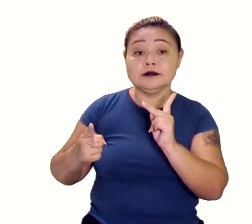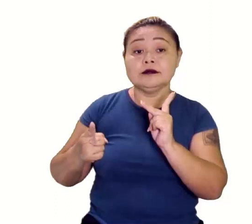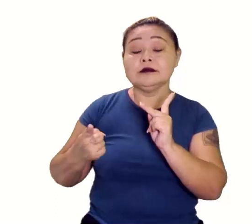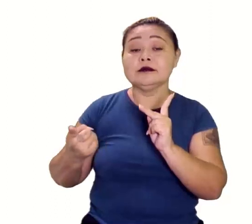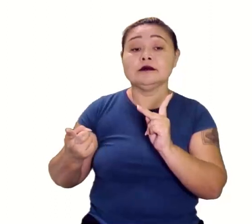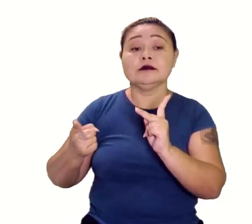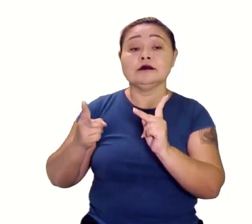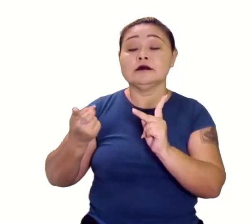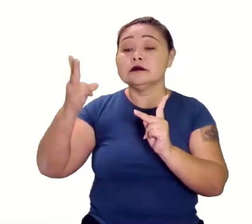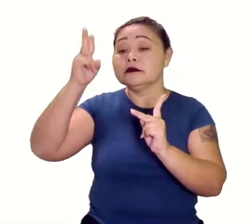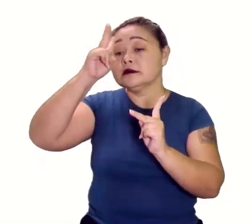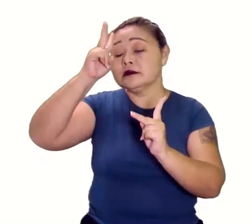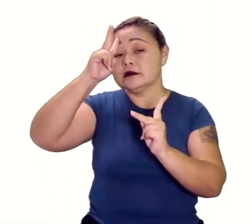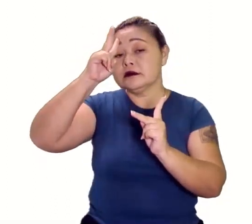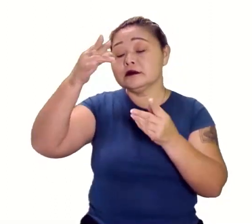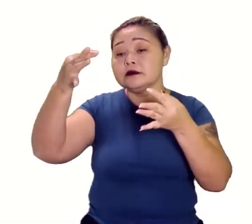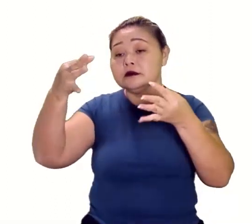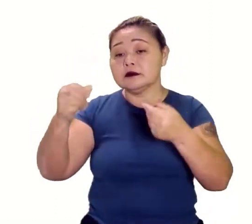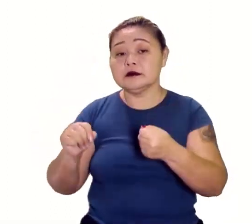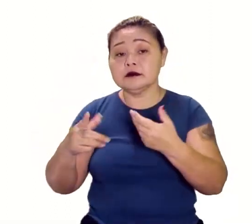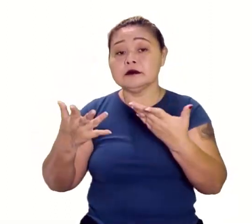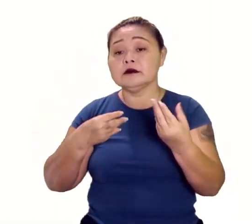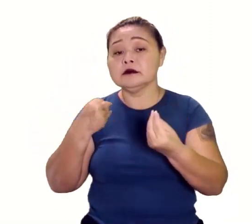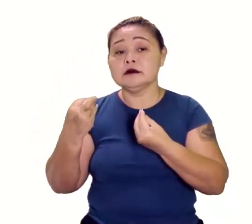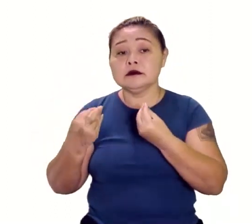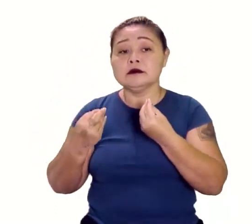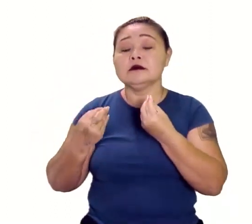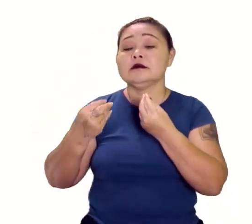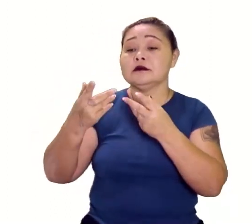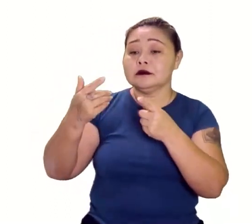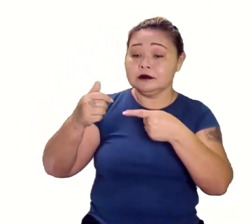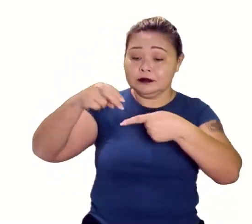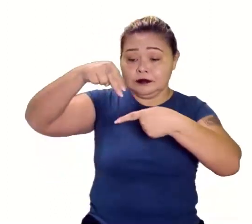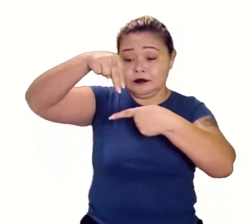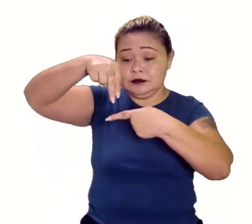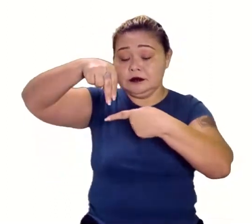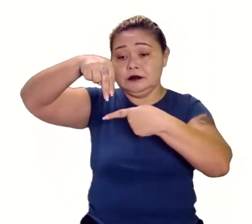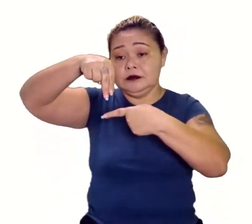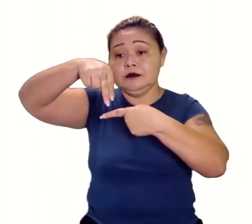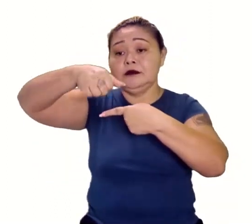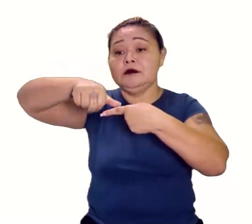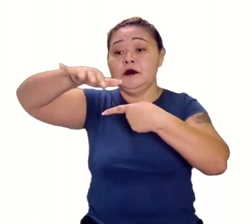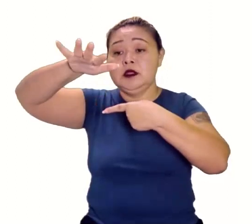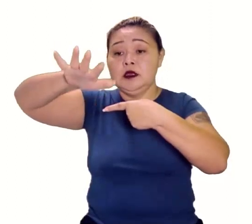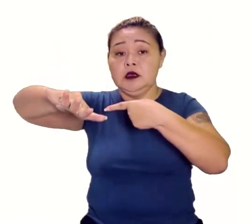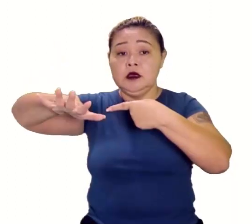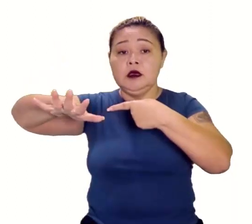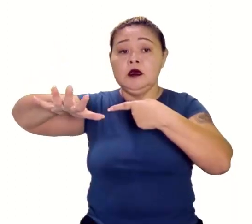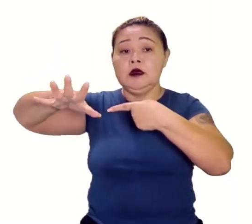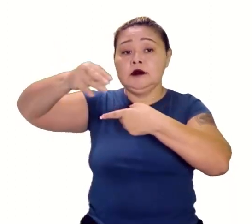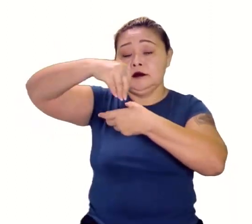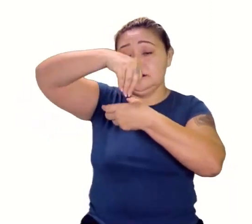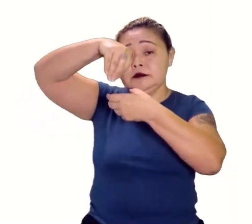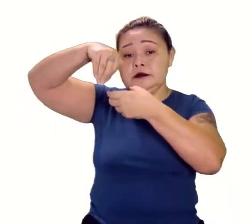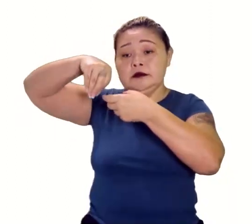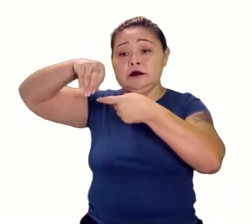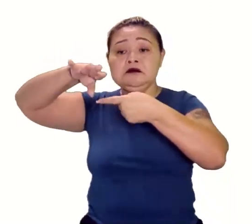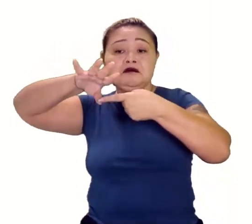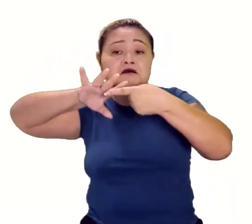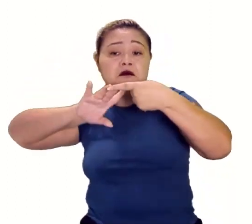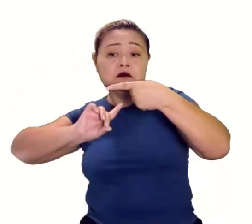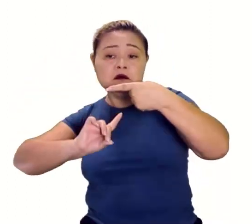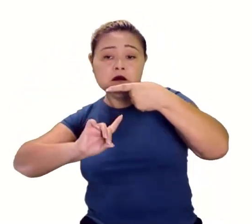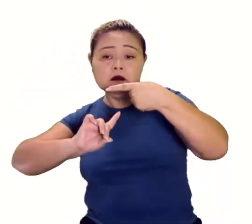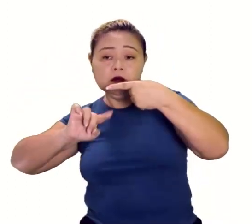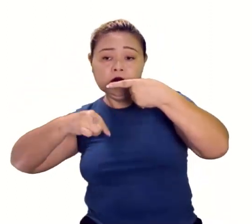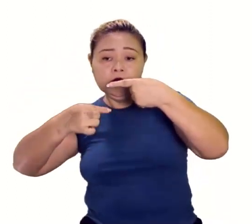Olha lá, lembrando aquele detalhezinho, né? Aquele funcionário que está de boa na empresa, ele fica dentro da empresa. Aquele que não demonstrou